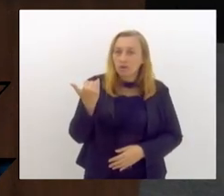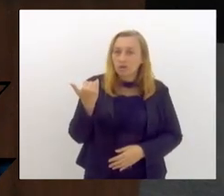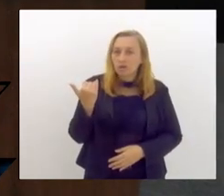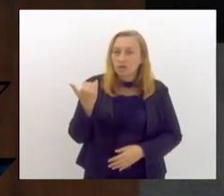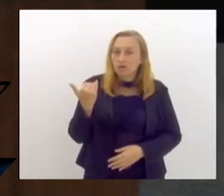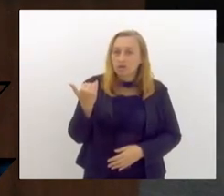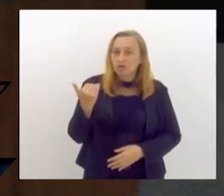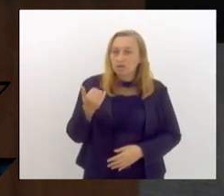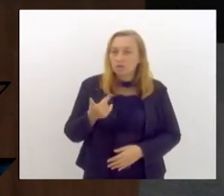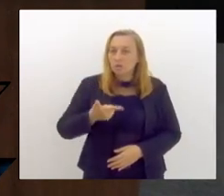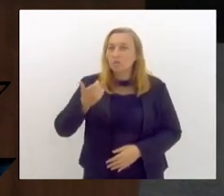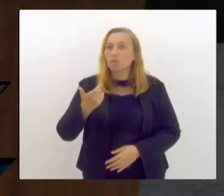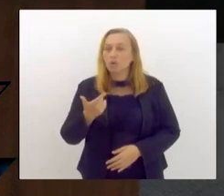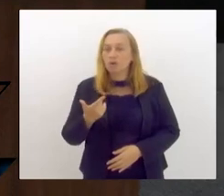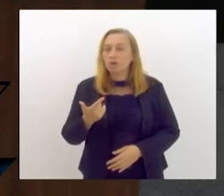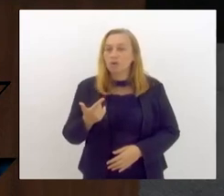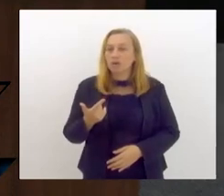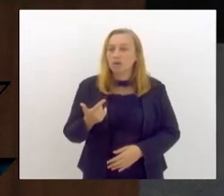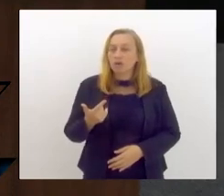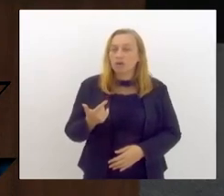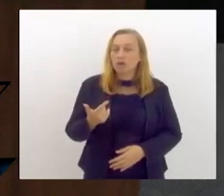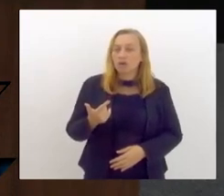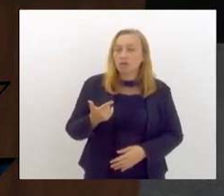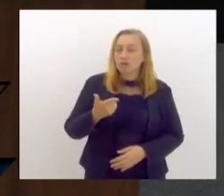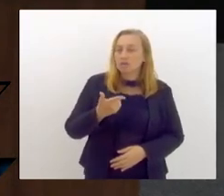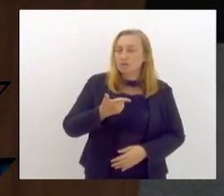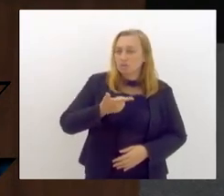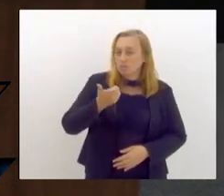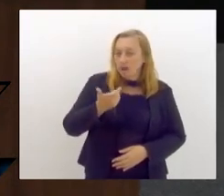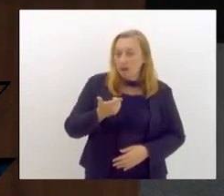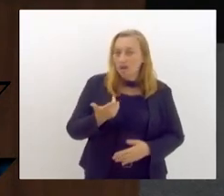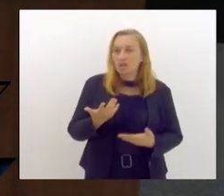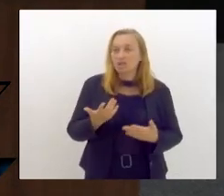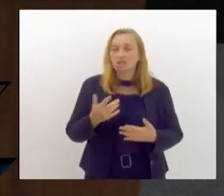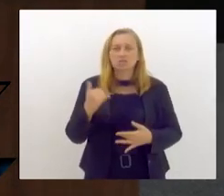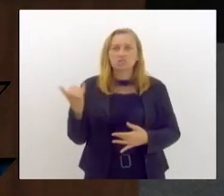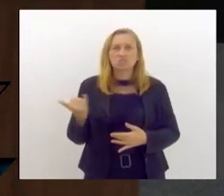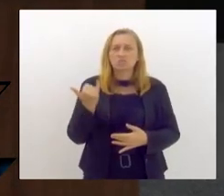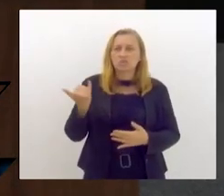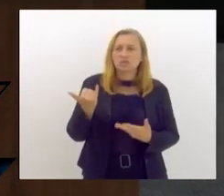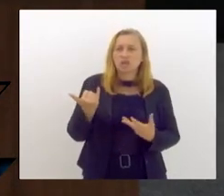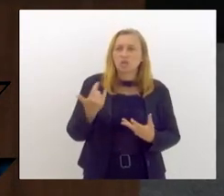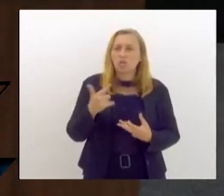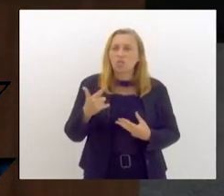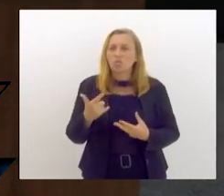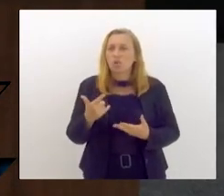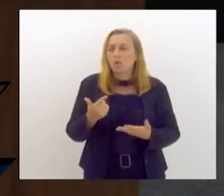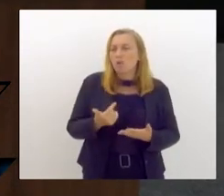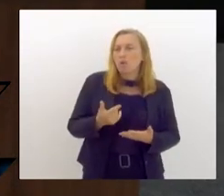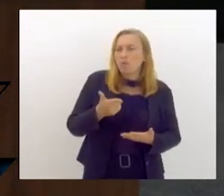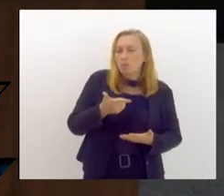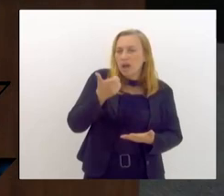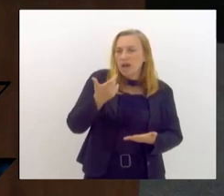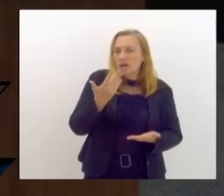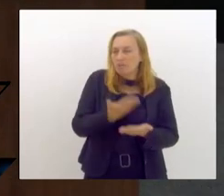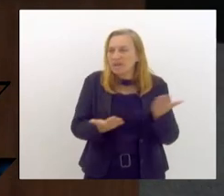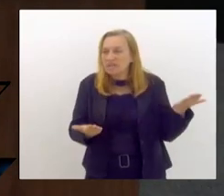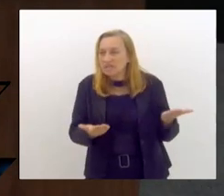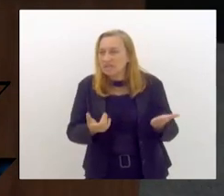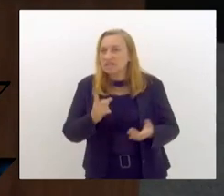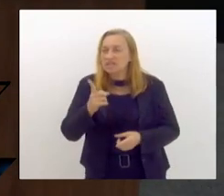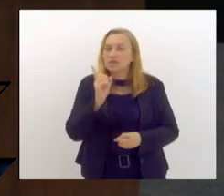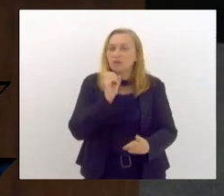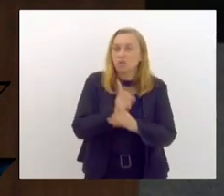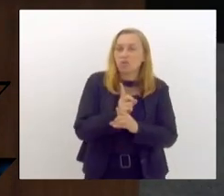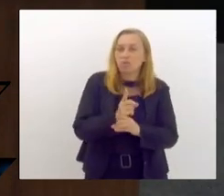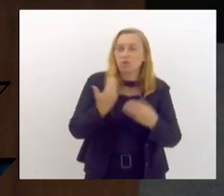de bala, seja perdida, seja achada, enfim, para mim não existe bala perdida, porque ela sempre acha o corpo